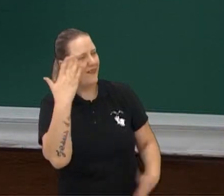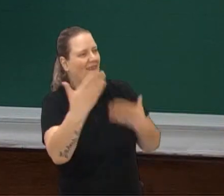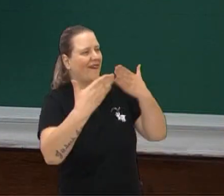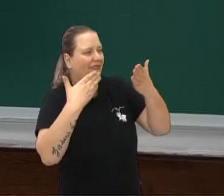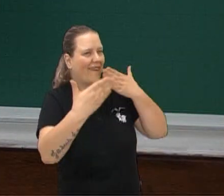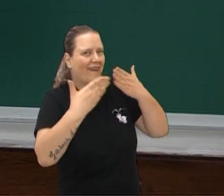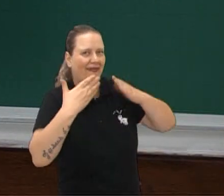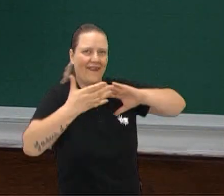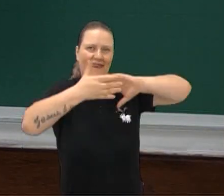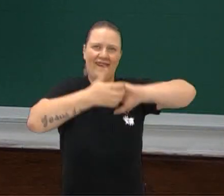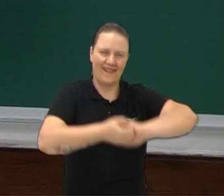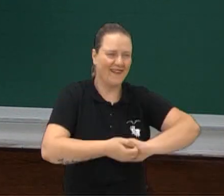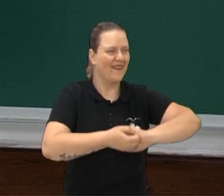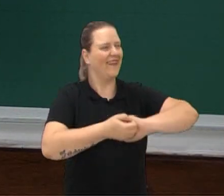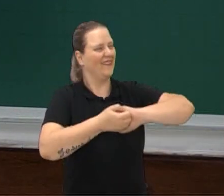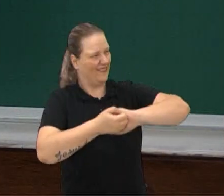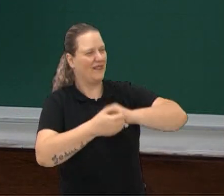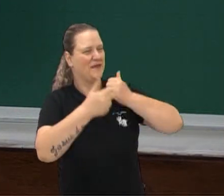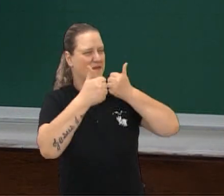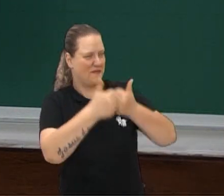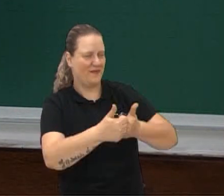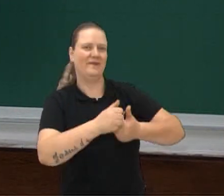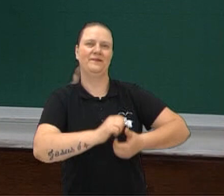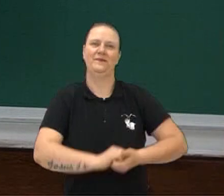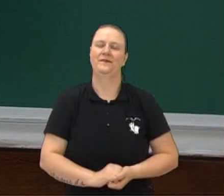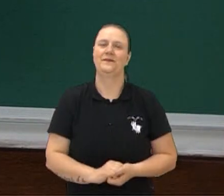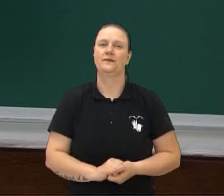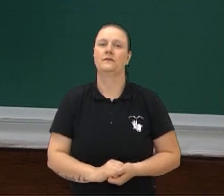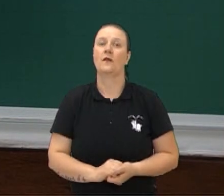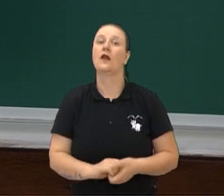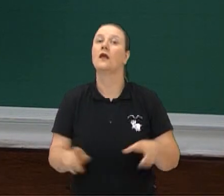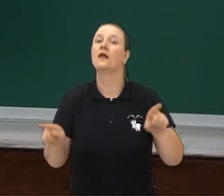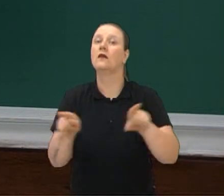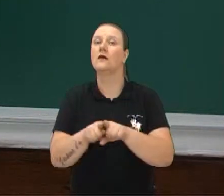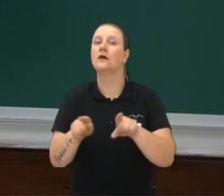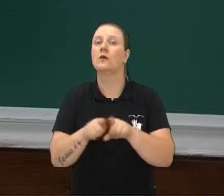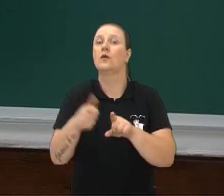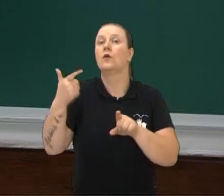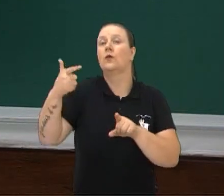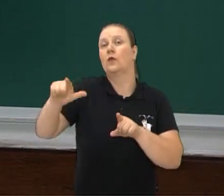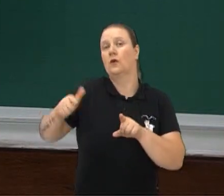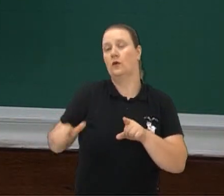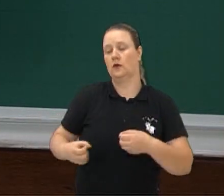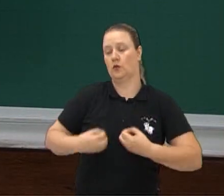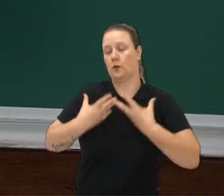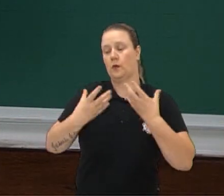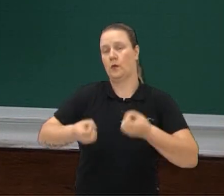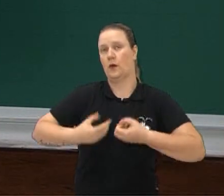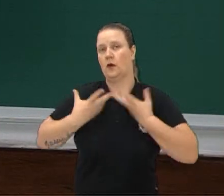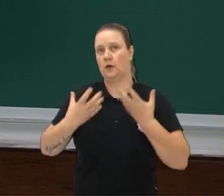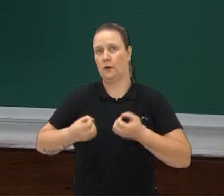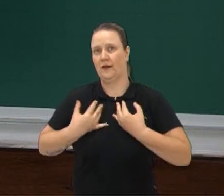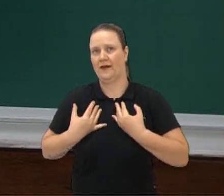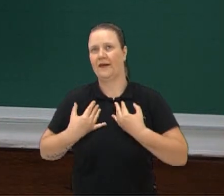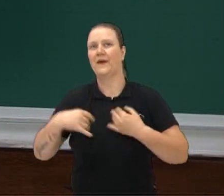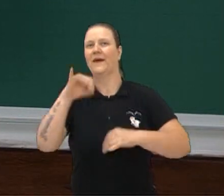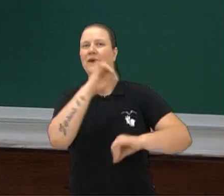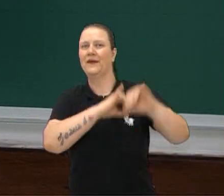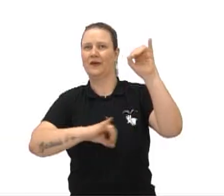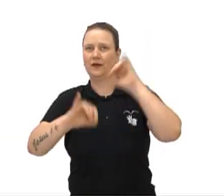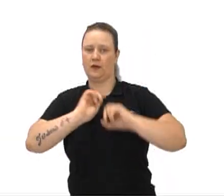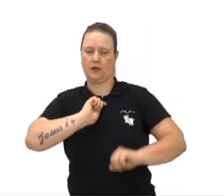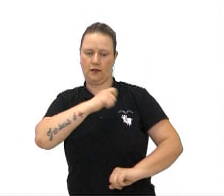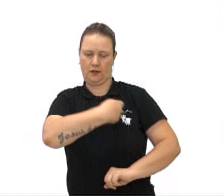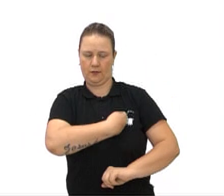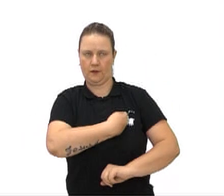fala. Outras expressões de saludo. Então, outras expressões que servem para fazer saudações em